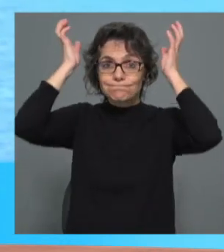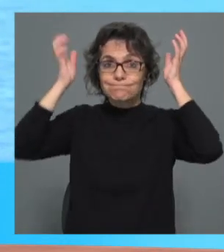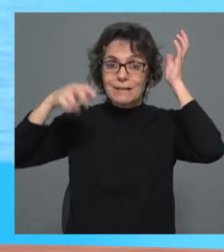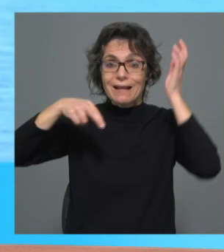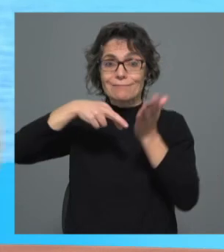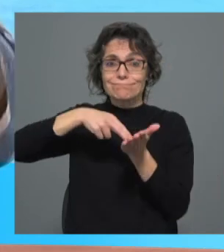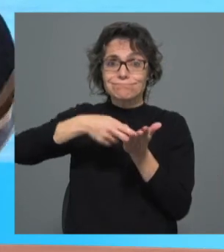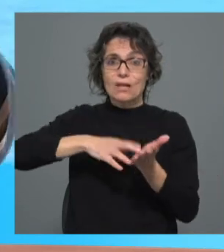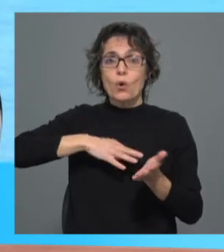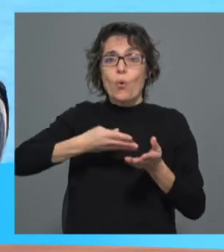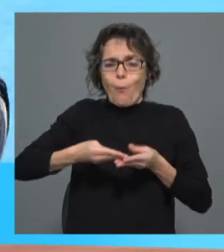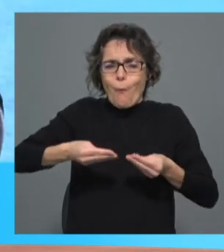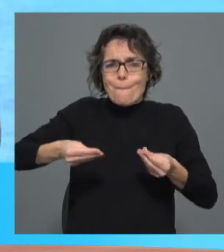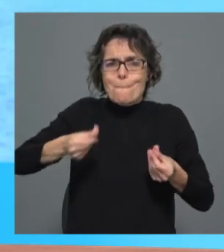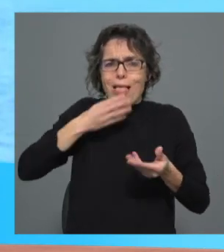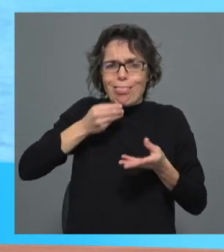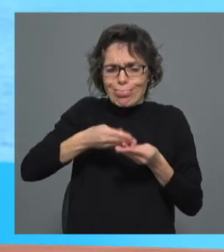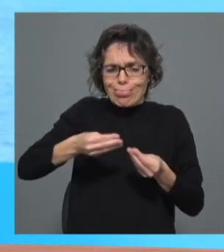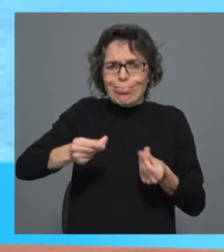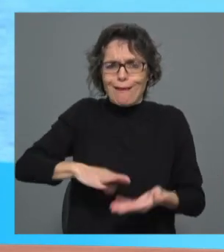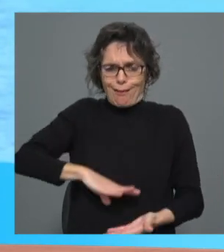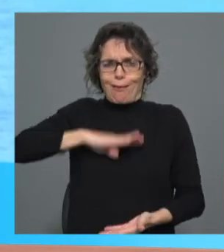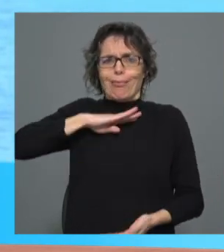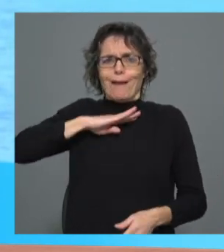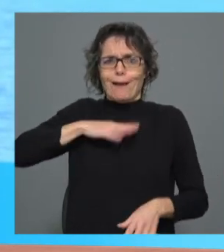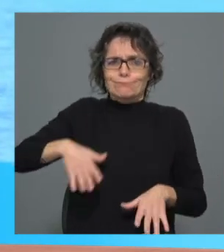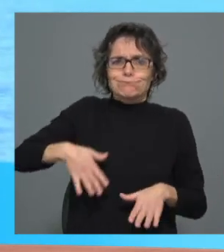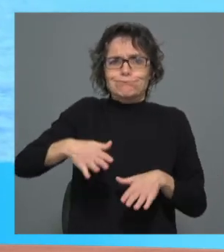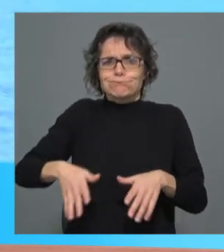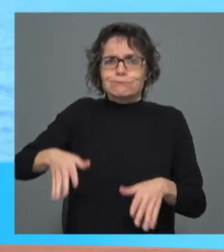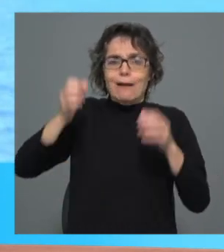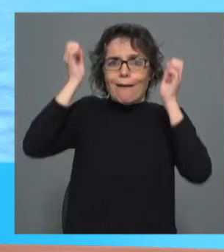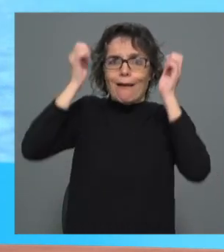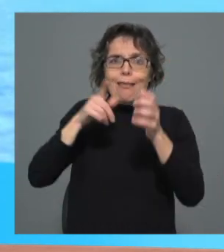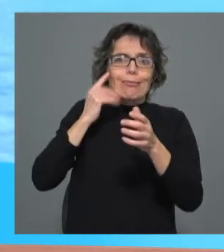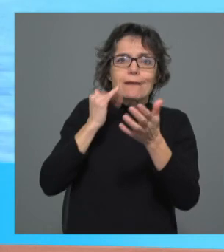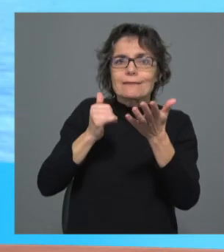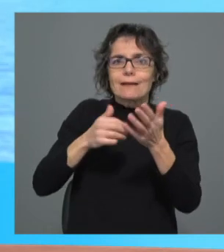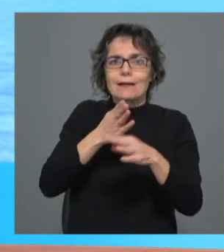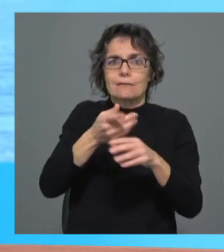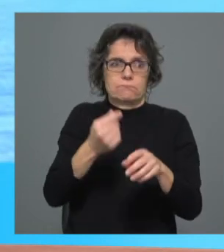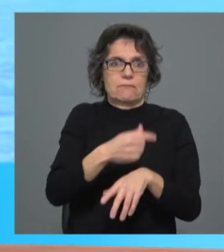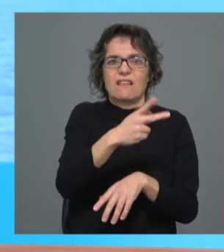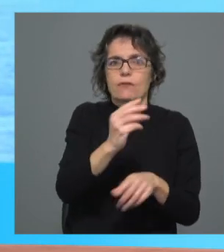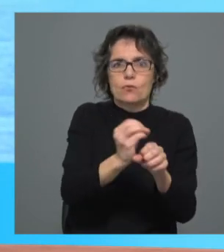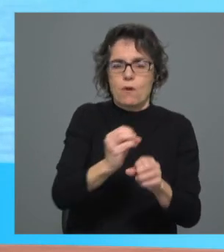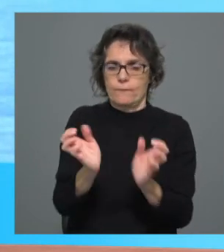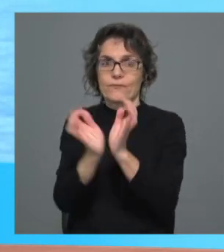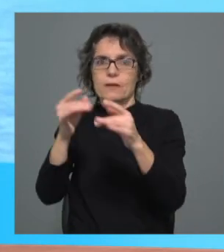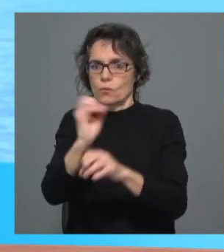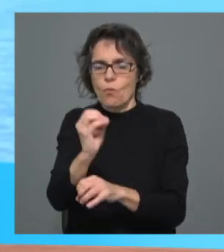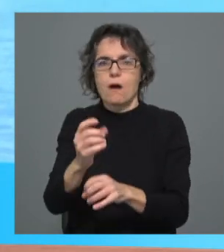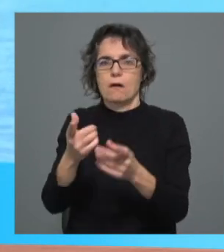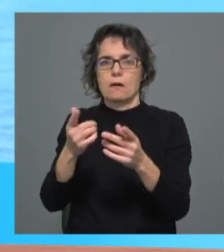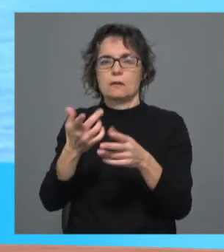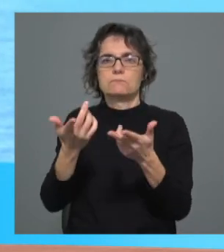até aqui ao peito, com os catequistas, com os jovens que os acompanham. Depois, muitas vezes, não têm televisão, não têm internet, não têm